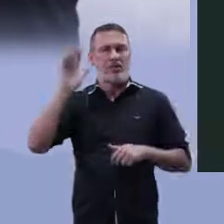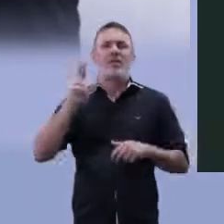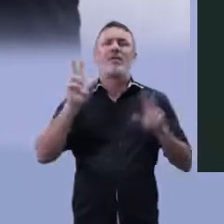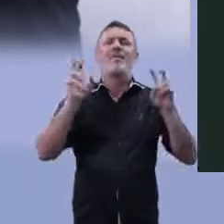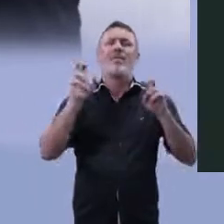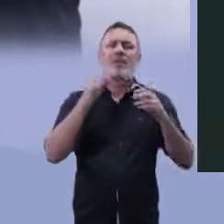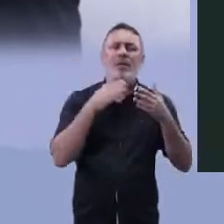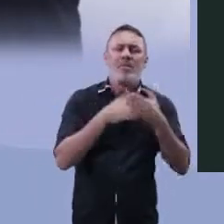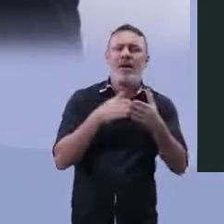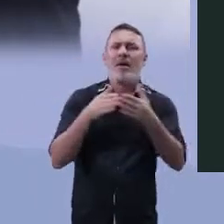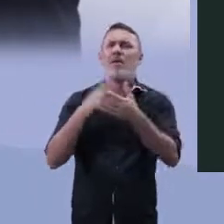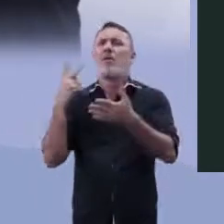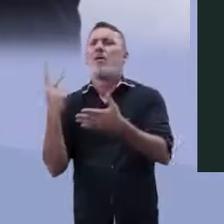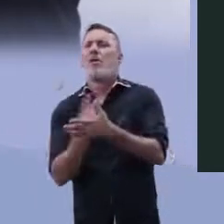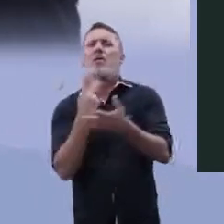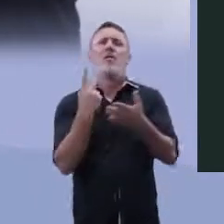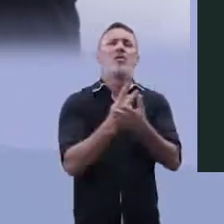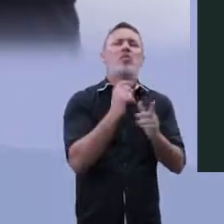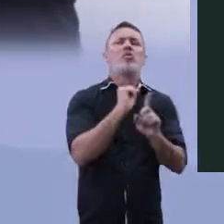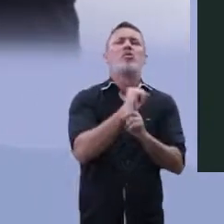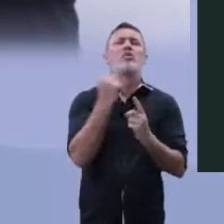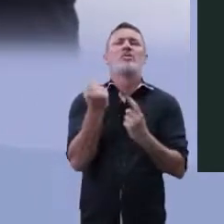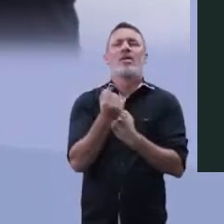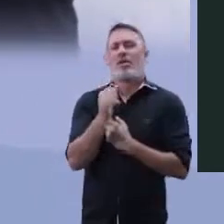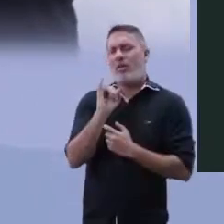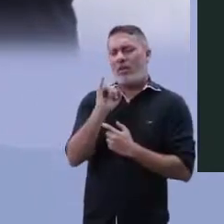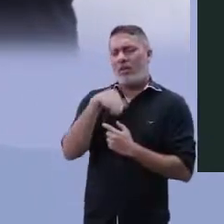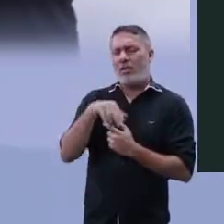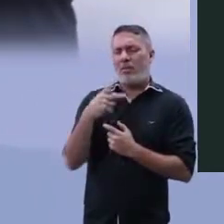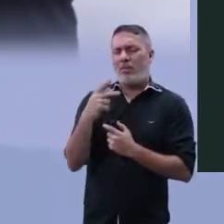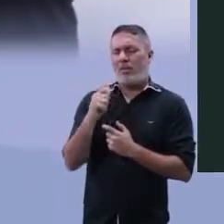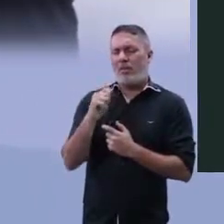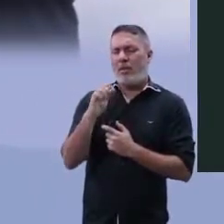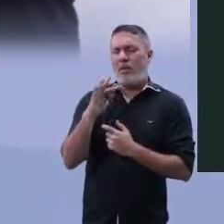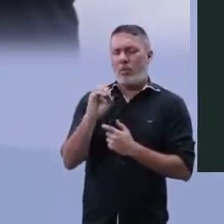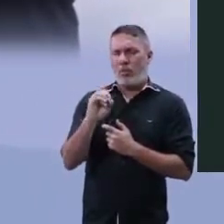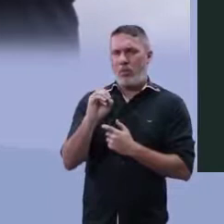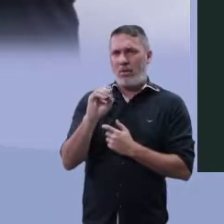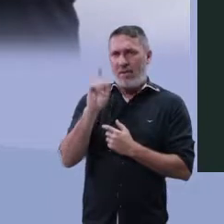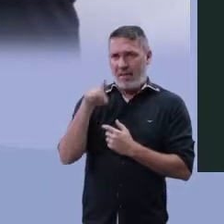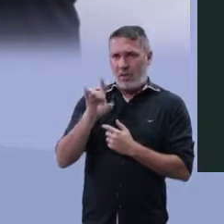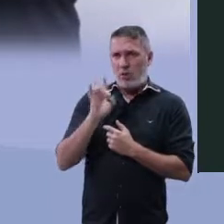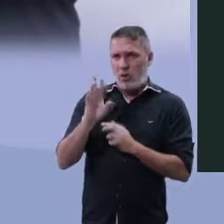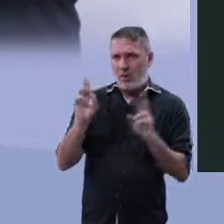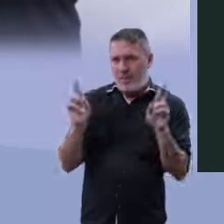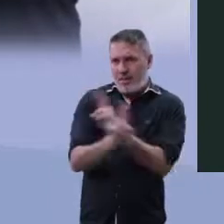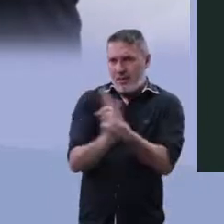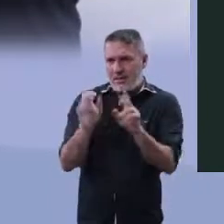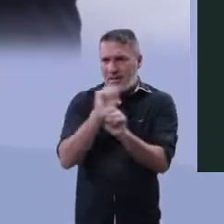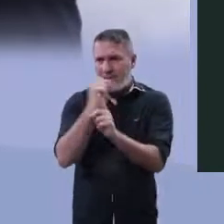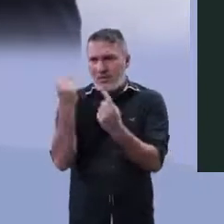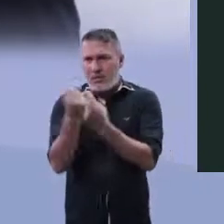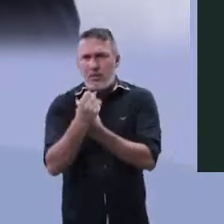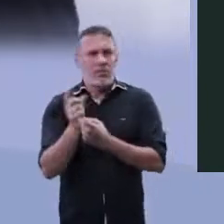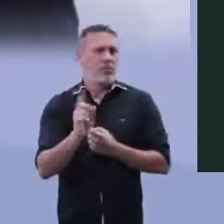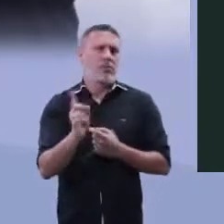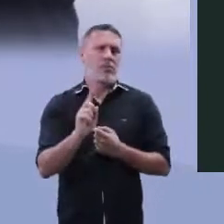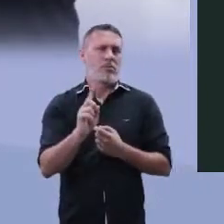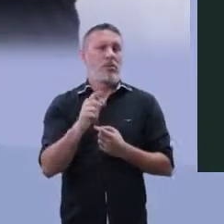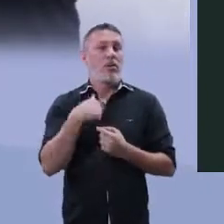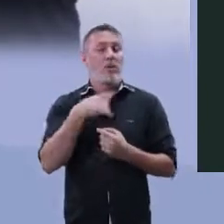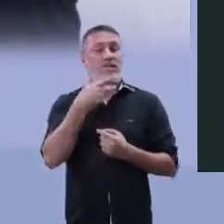mais importante na nossa análise. Quando eu falo impactos sociais, eu não estou me referindo somente a questões